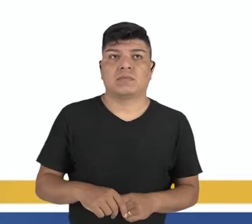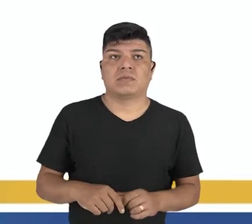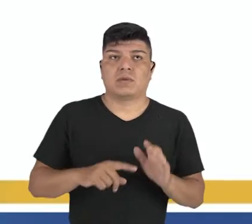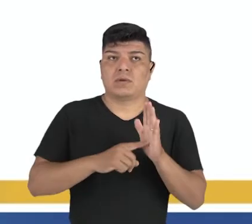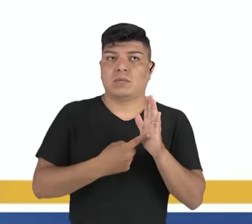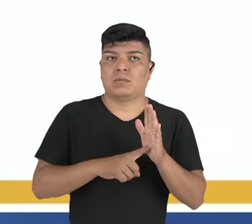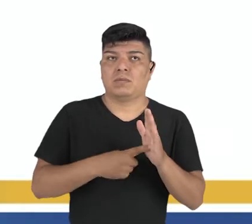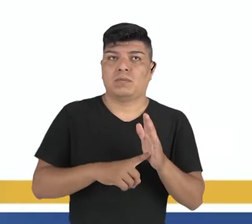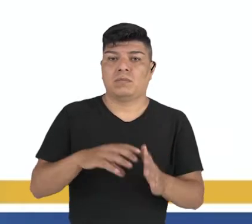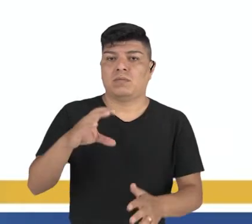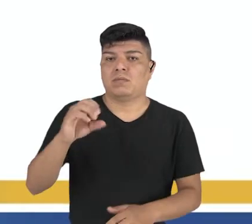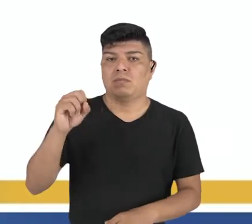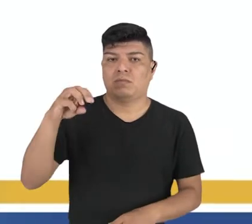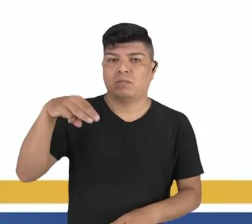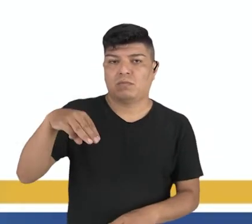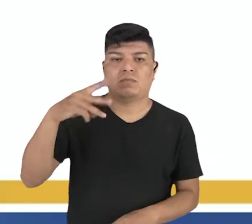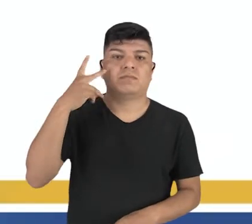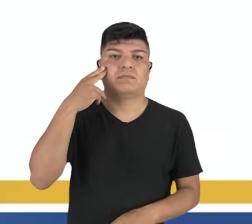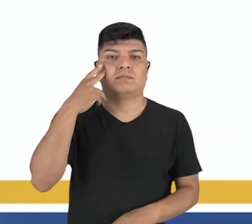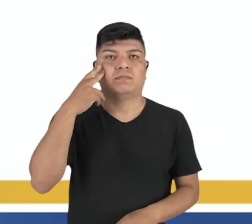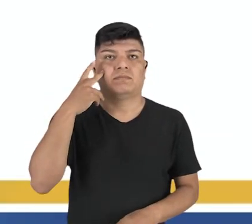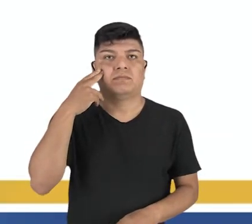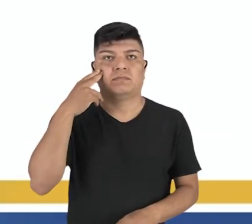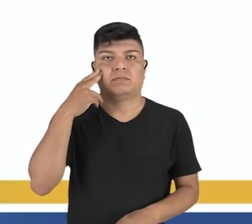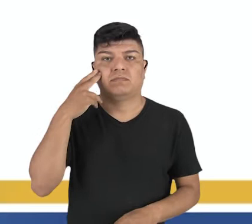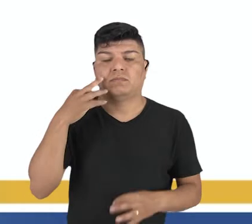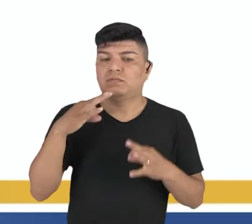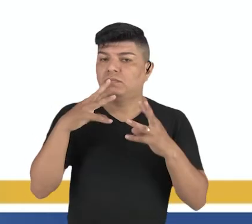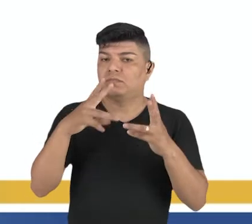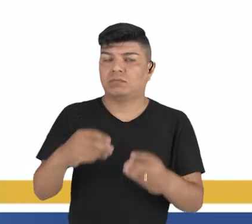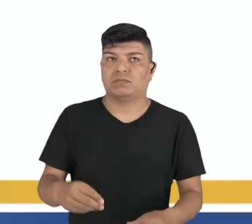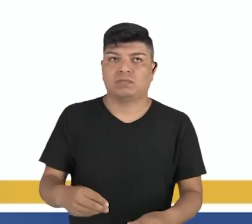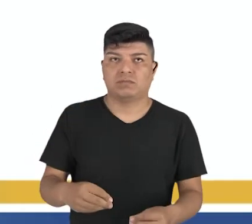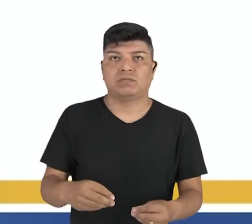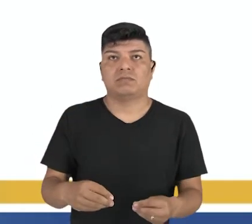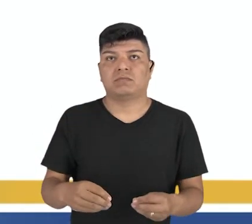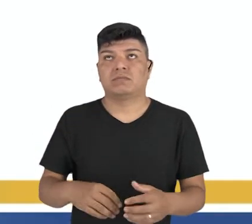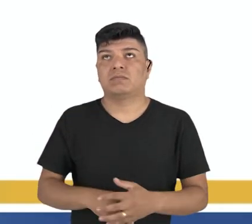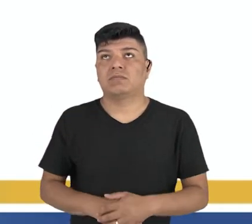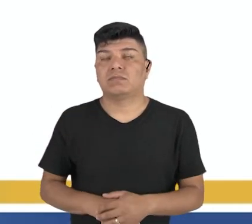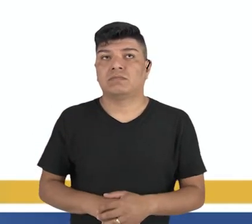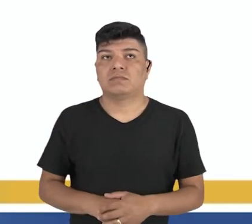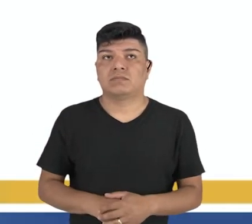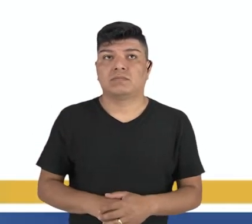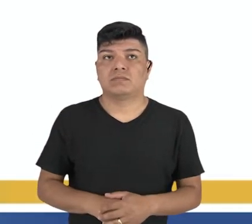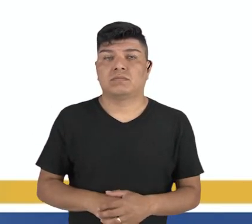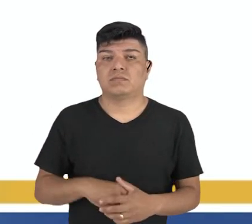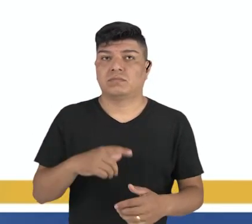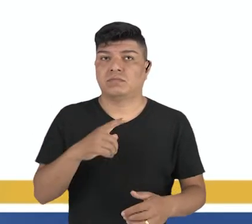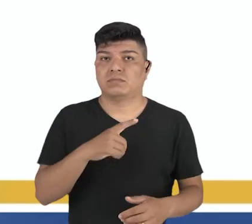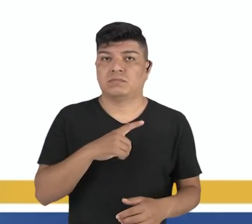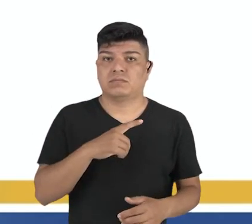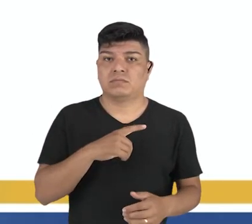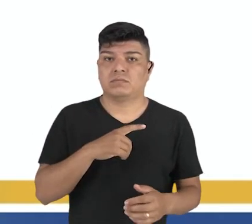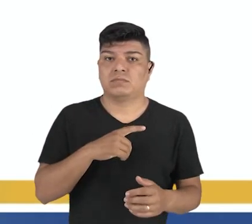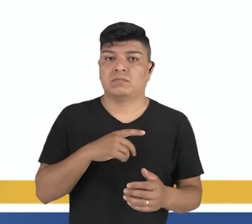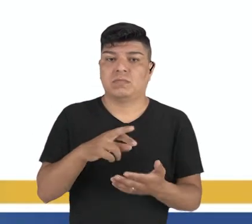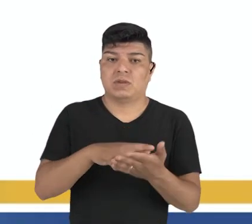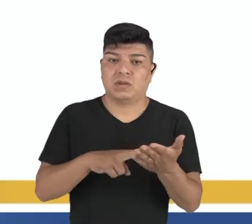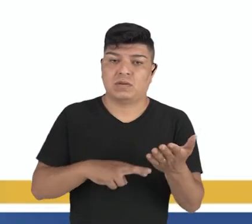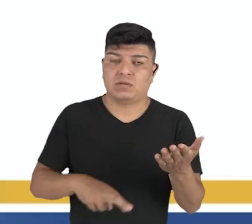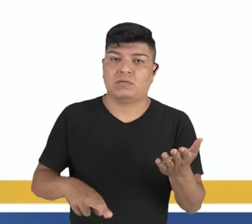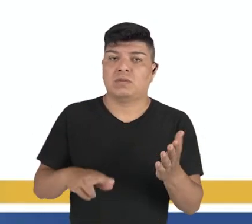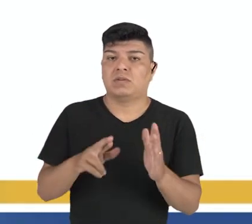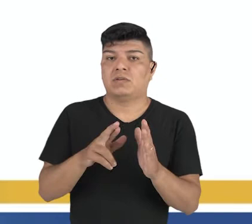é a mais comum, ela vai abrigar de tudo. Até o que tem força, né? Revistas,